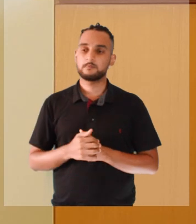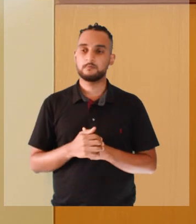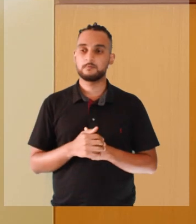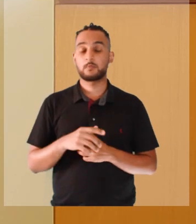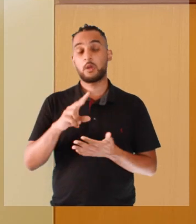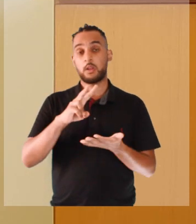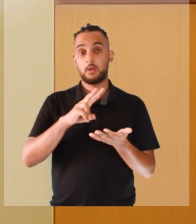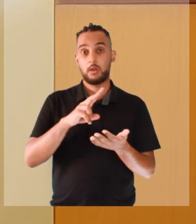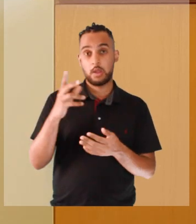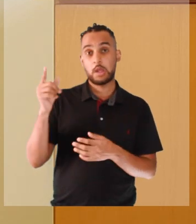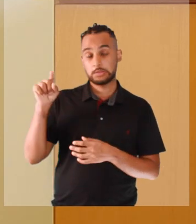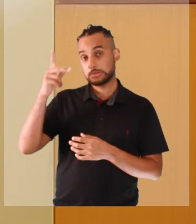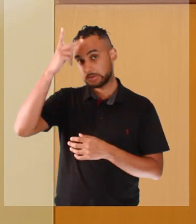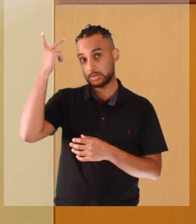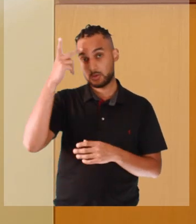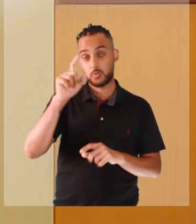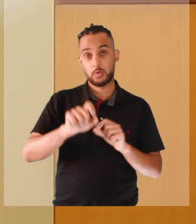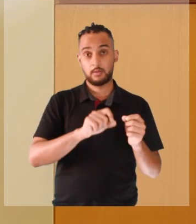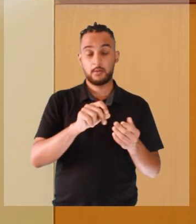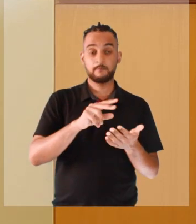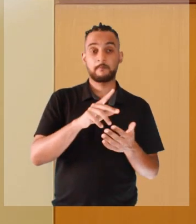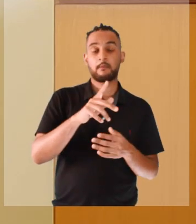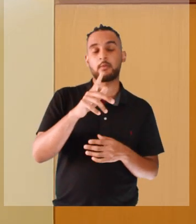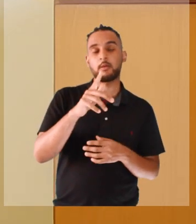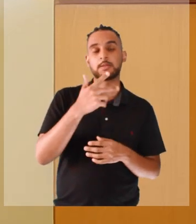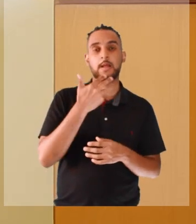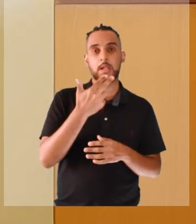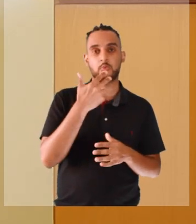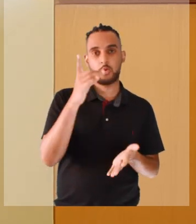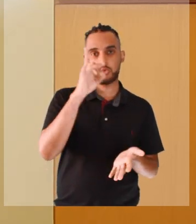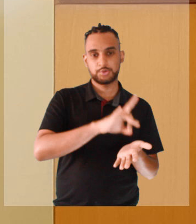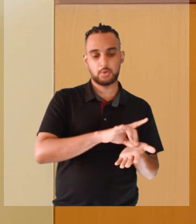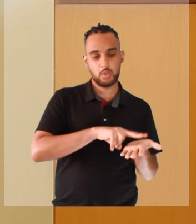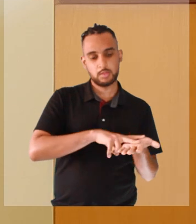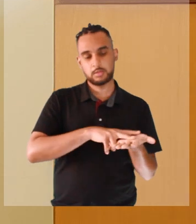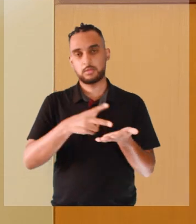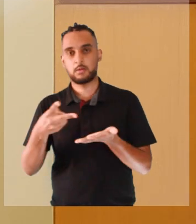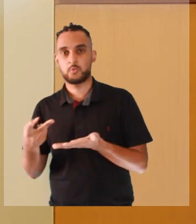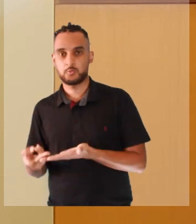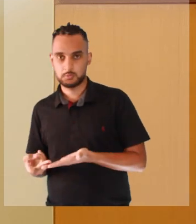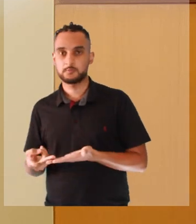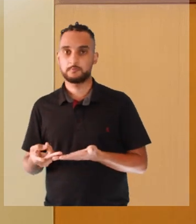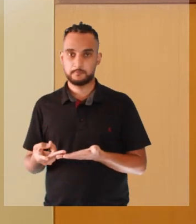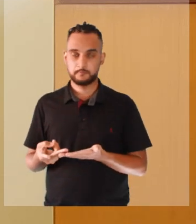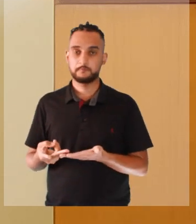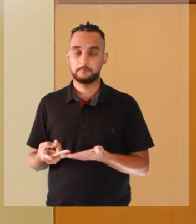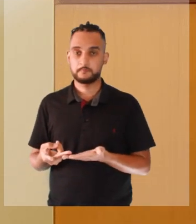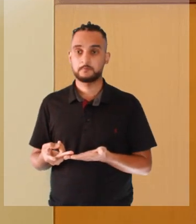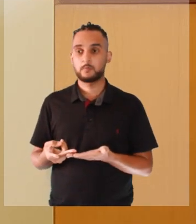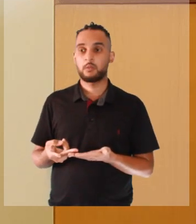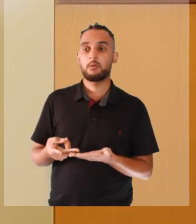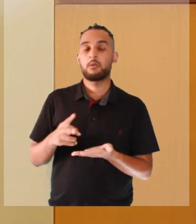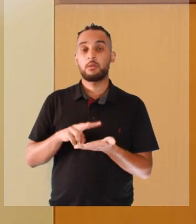conceituados biblistas da antiguidade. Ele traduziu a Bíblia das